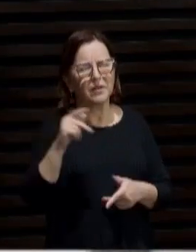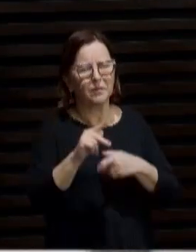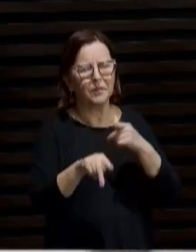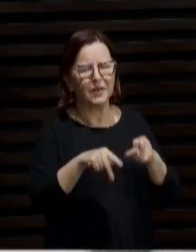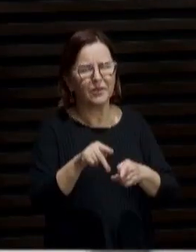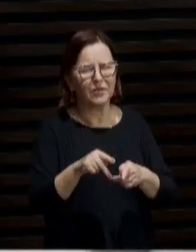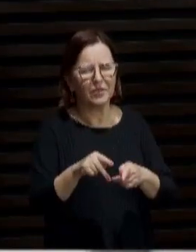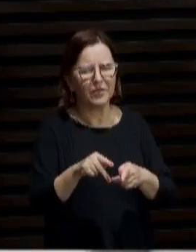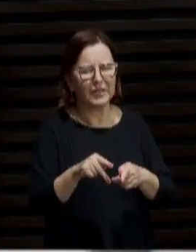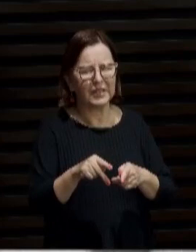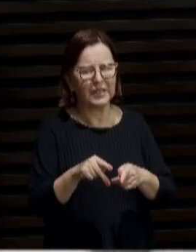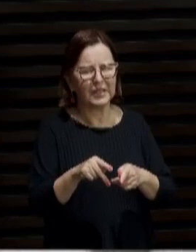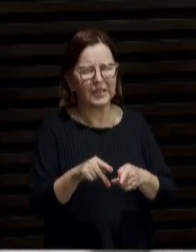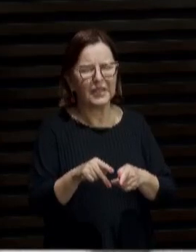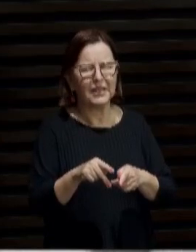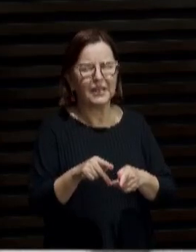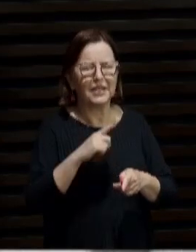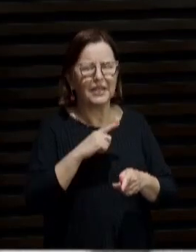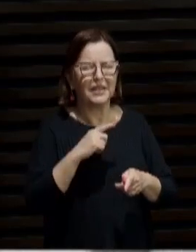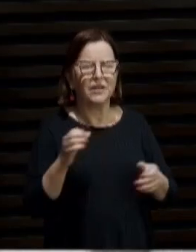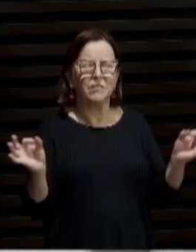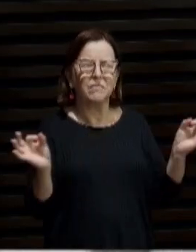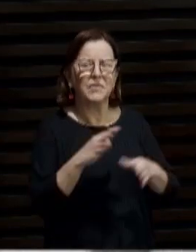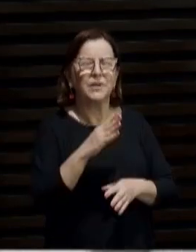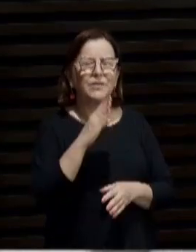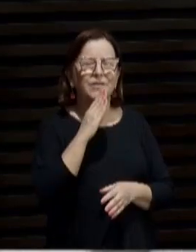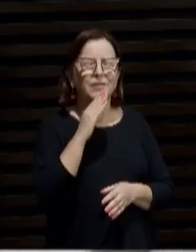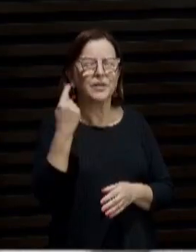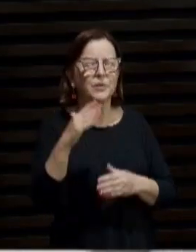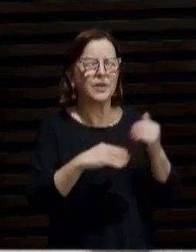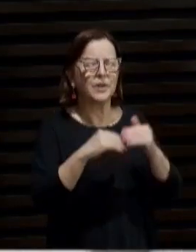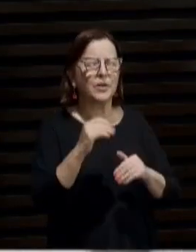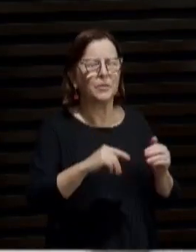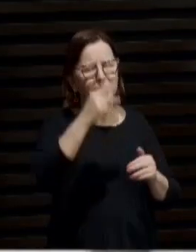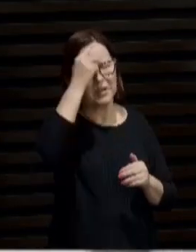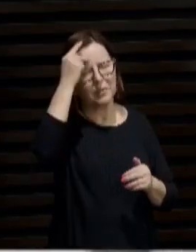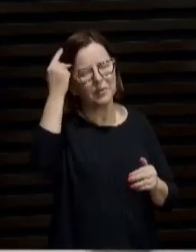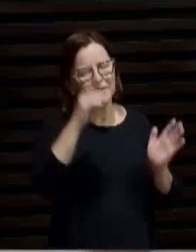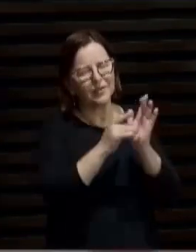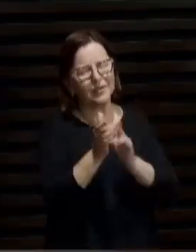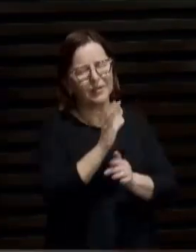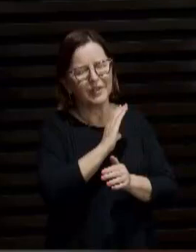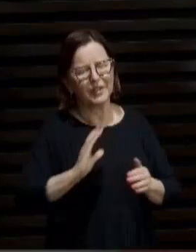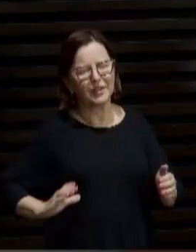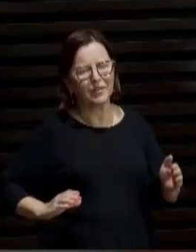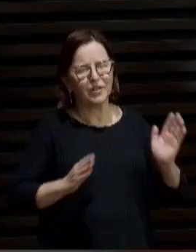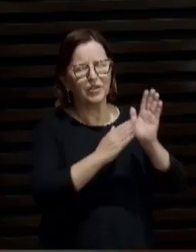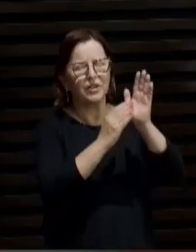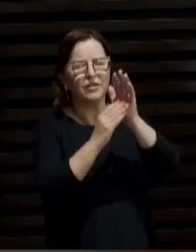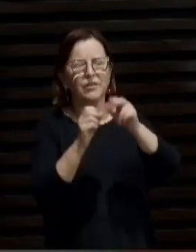pleno conhecimento da tua obra, da pessoa de Jesus Cristo, meu Pai. Te louvo porque a tua palavra ela